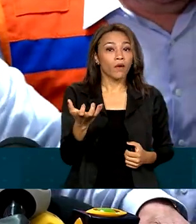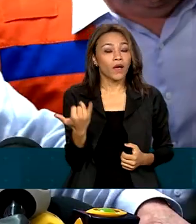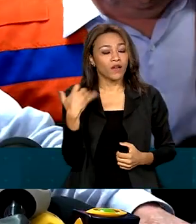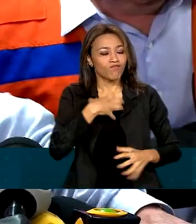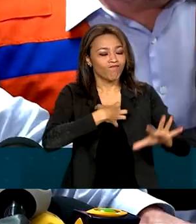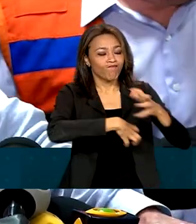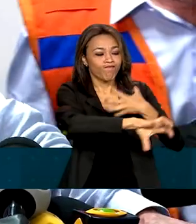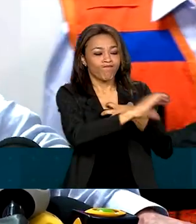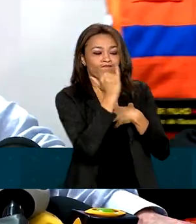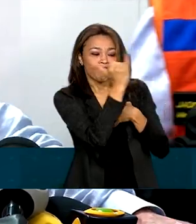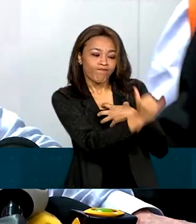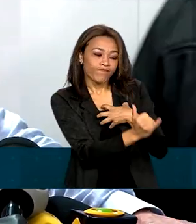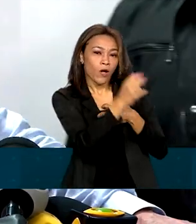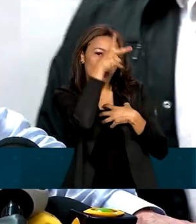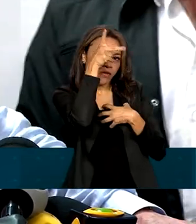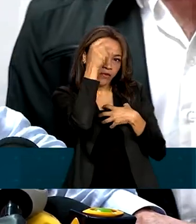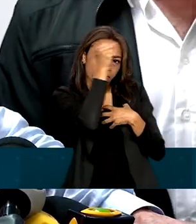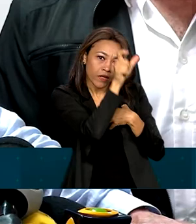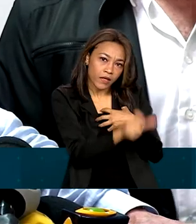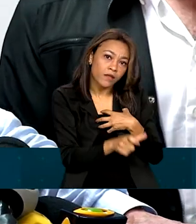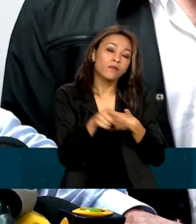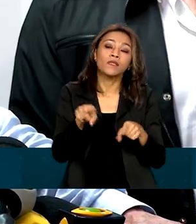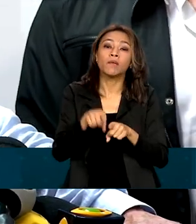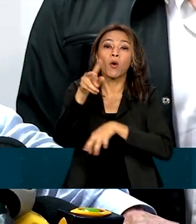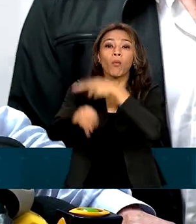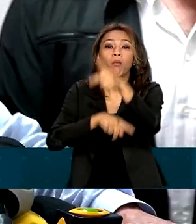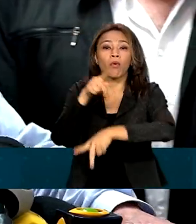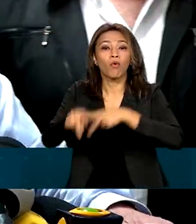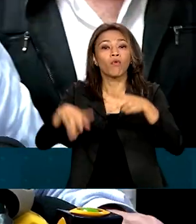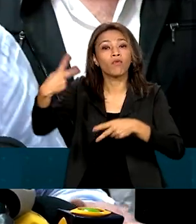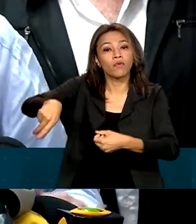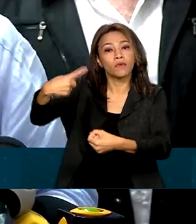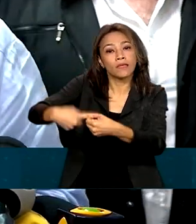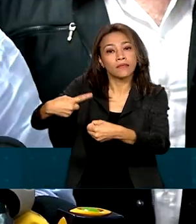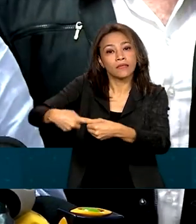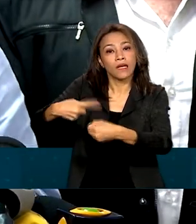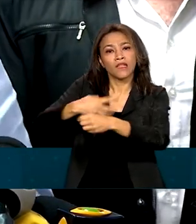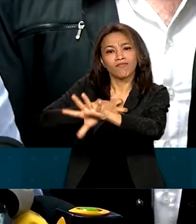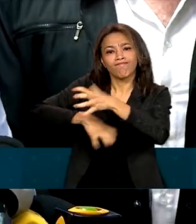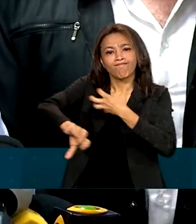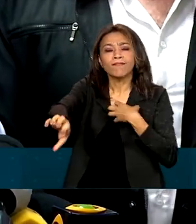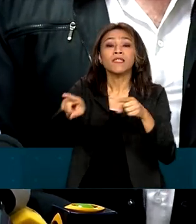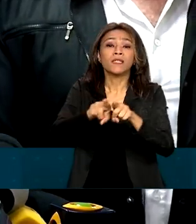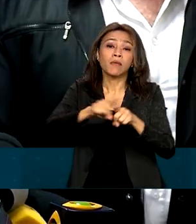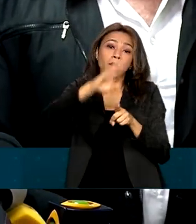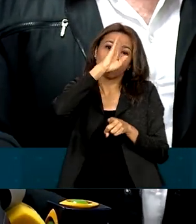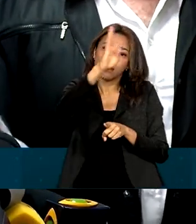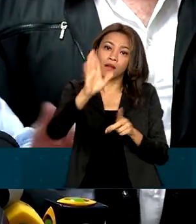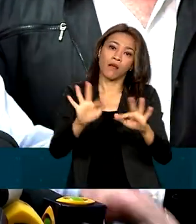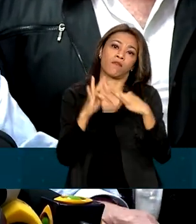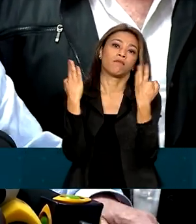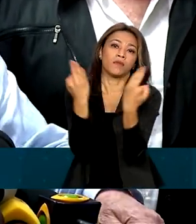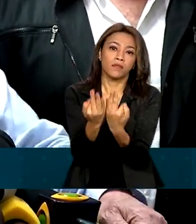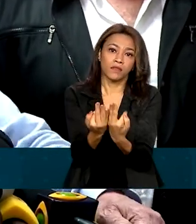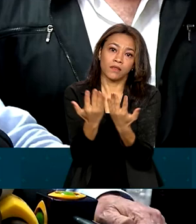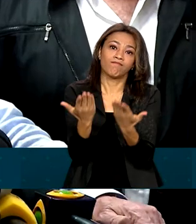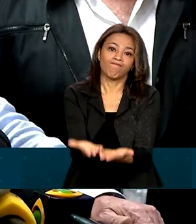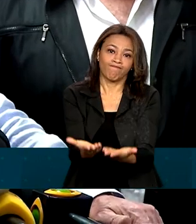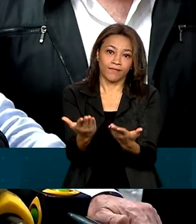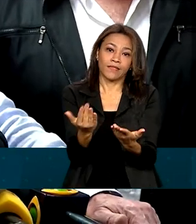povo de Araraquara e, sobretudo, às vítimas, aos parentes da família que teve,